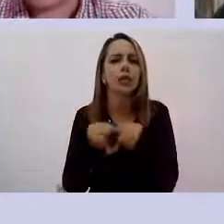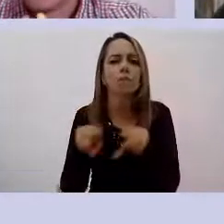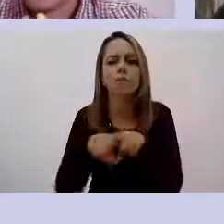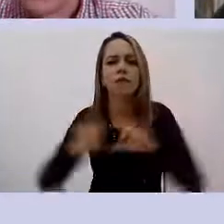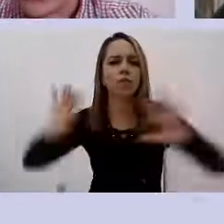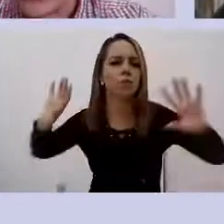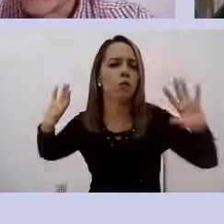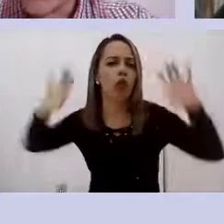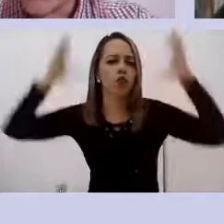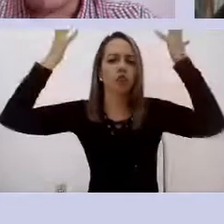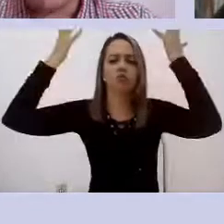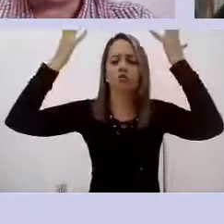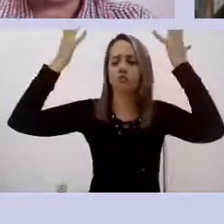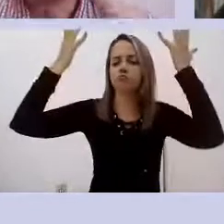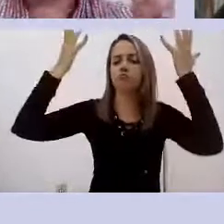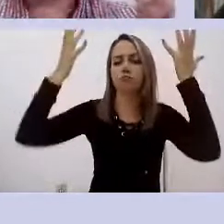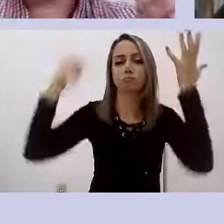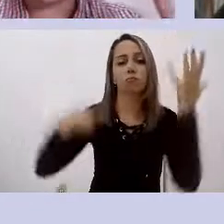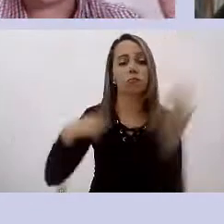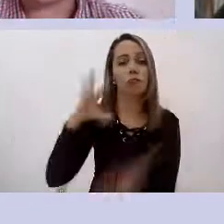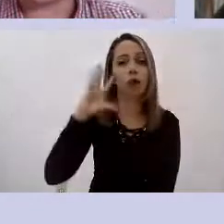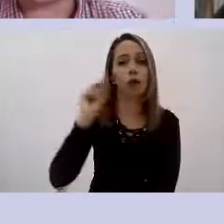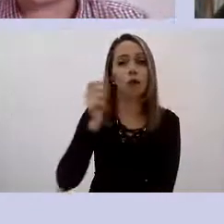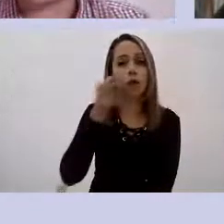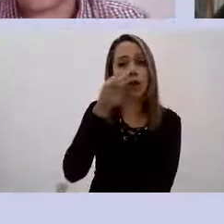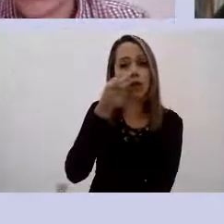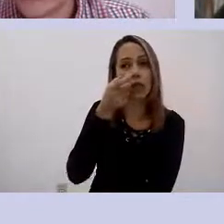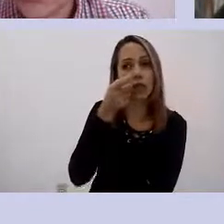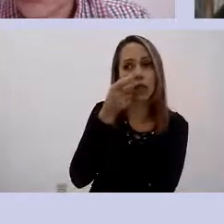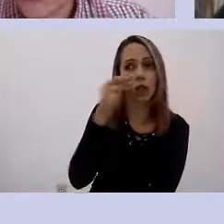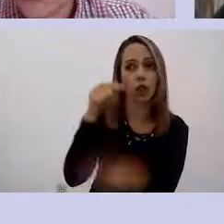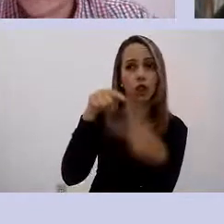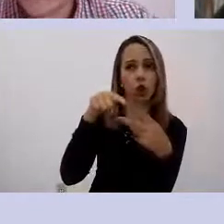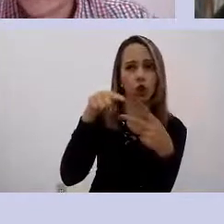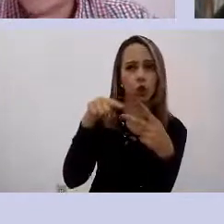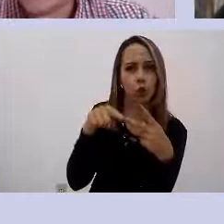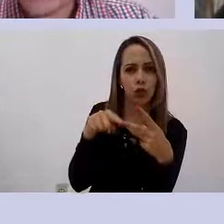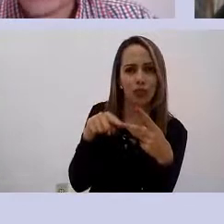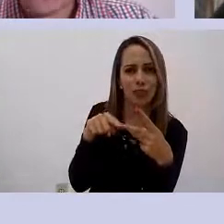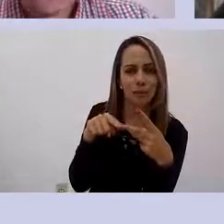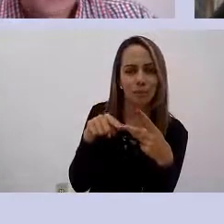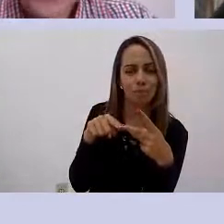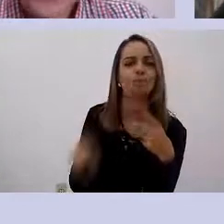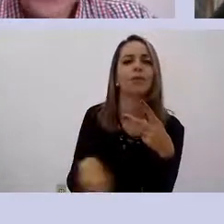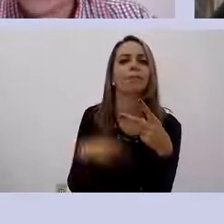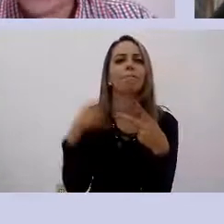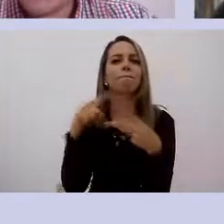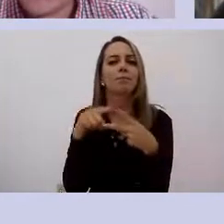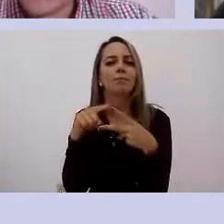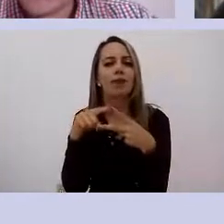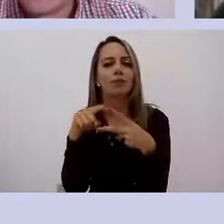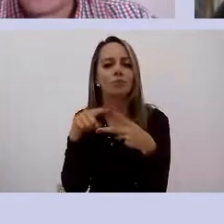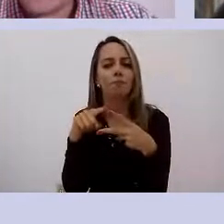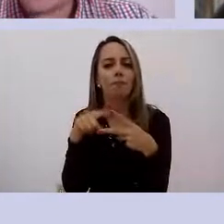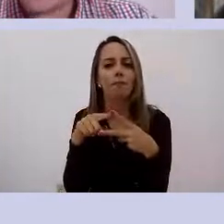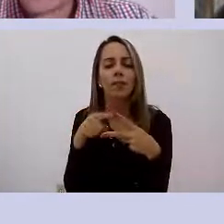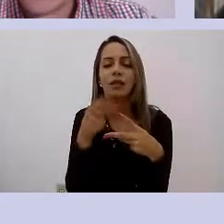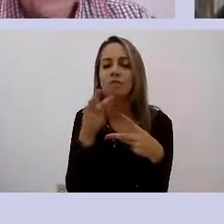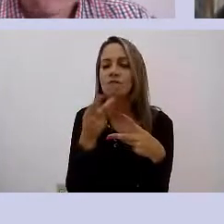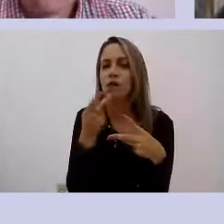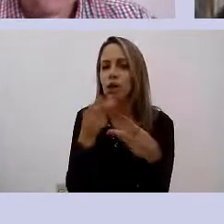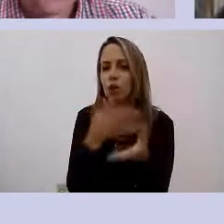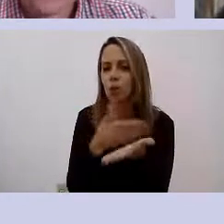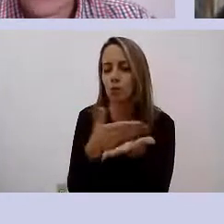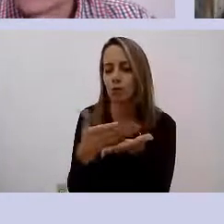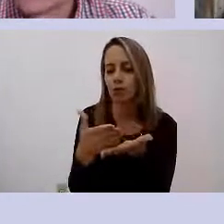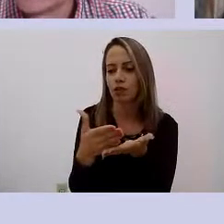enfim. Eu achei muito interessante duas coisas que ele disse. Primeiro, quando ele fala lá no início da